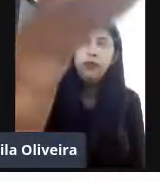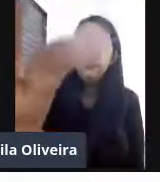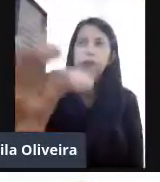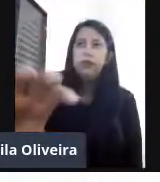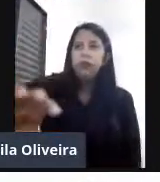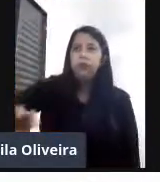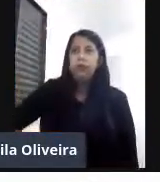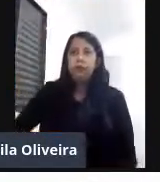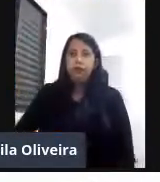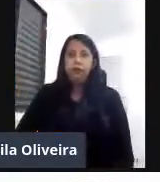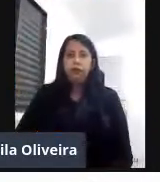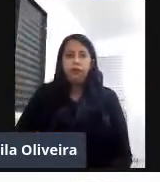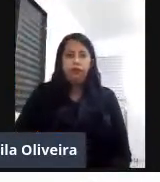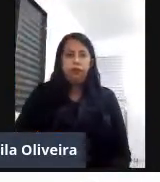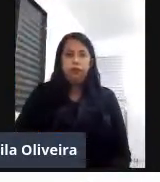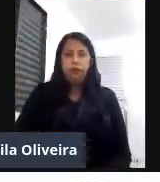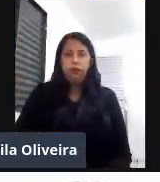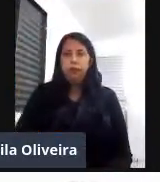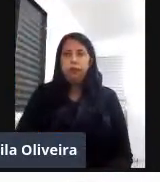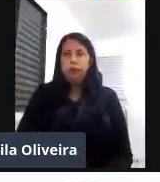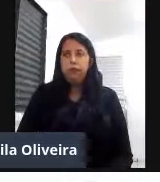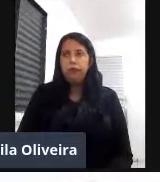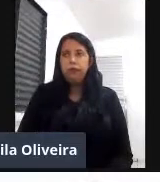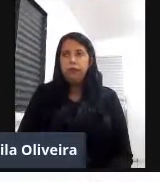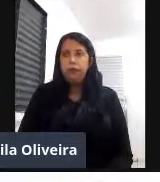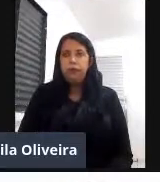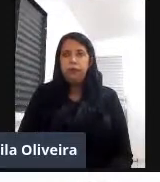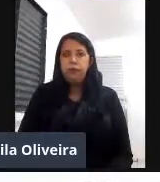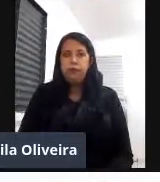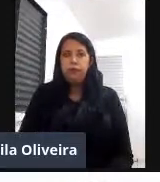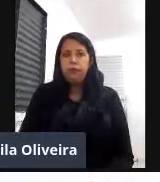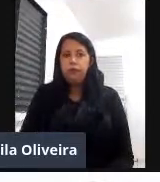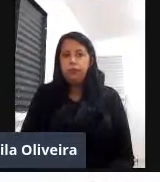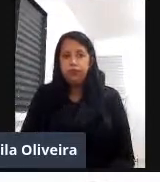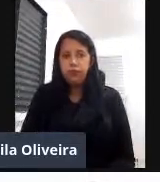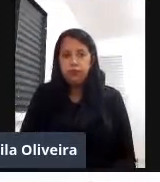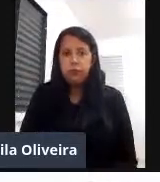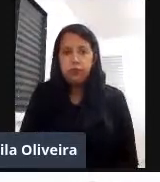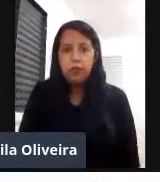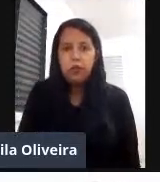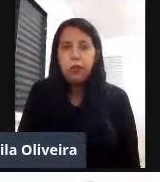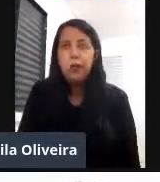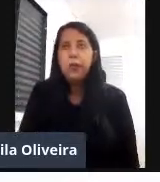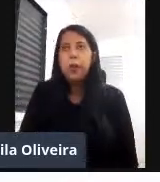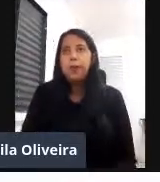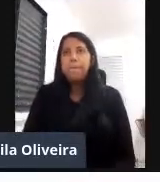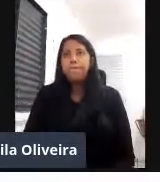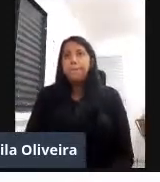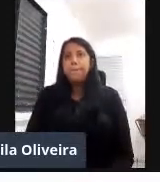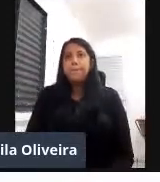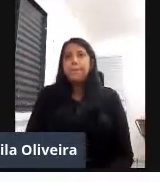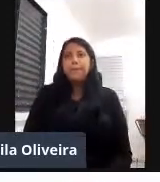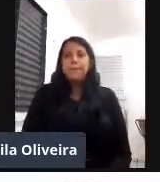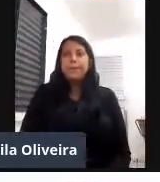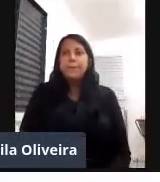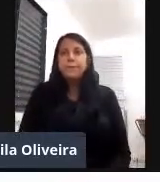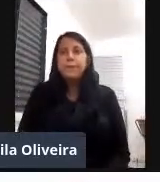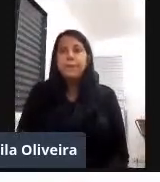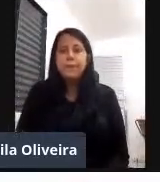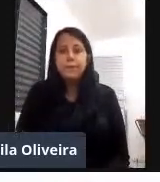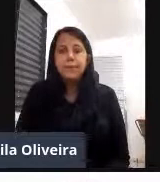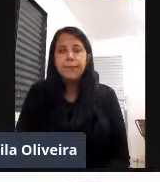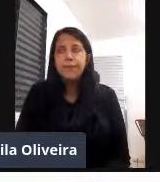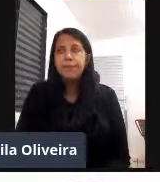que é o AND, tá? Que em alguns sistemas a gente pode representar ele com o sinal de mais, tá bom? Então, nós temos